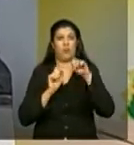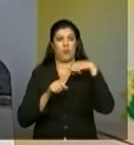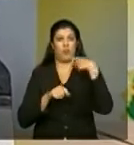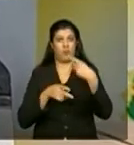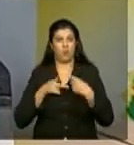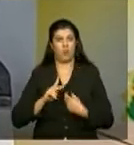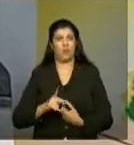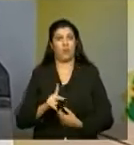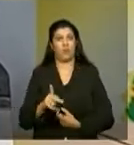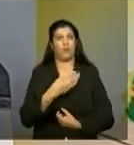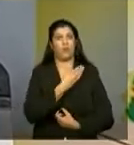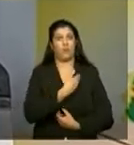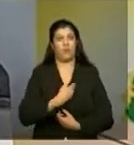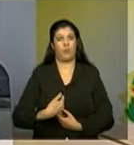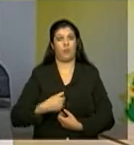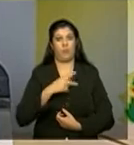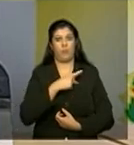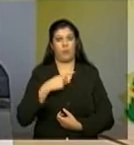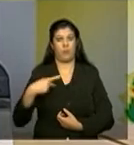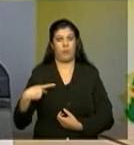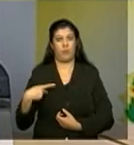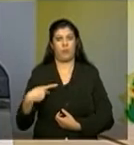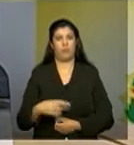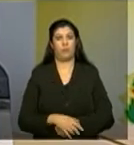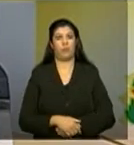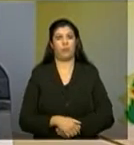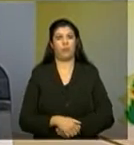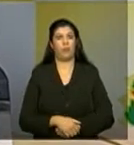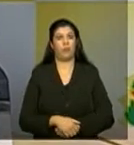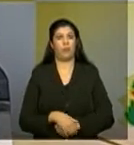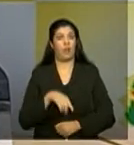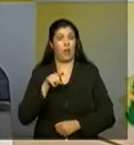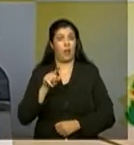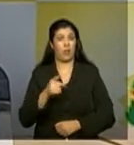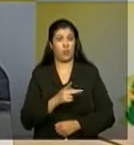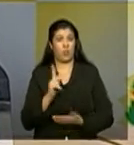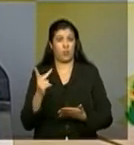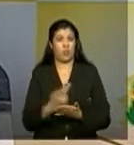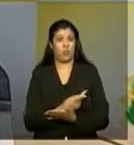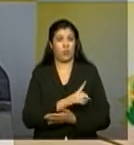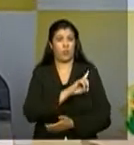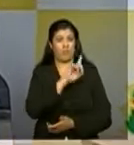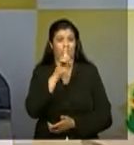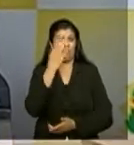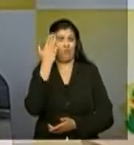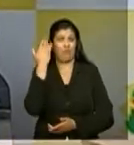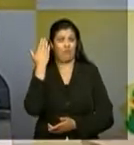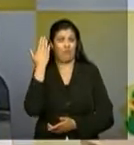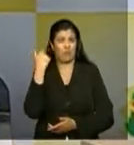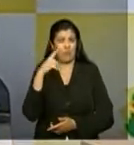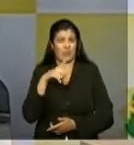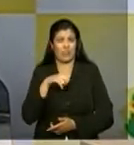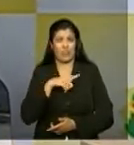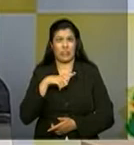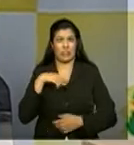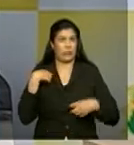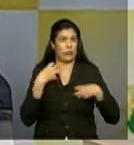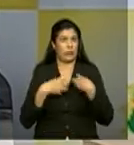e de governo foram dias extremamente talentosos